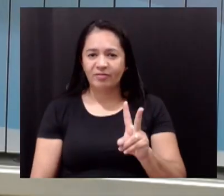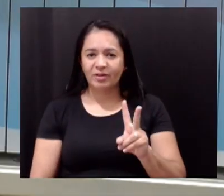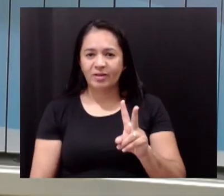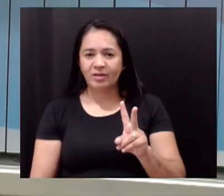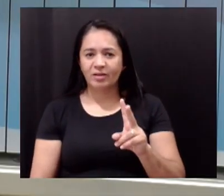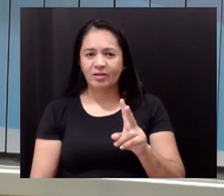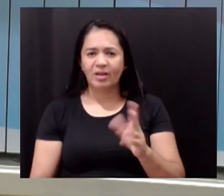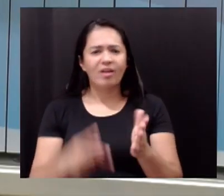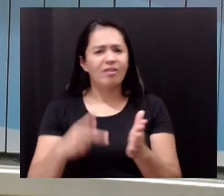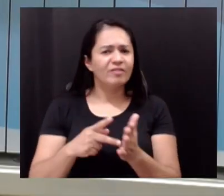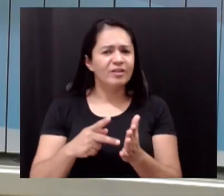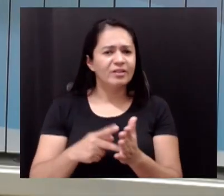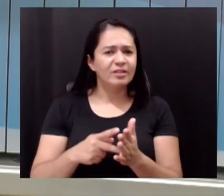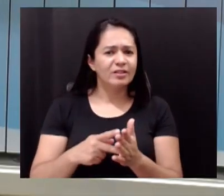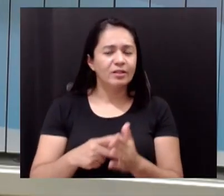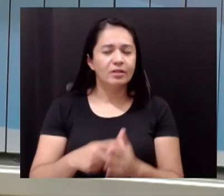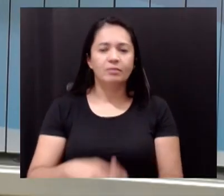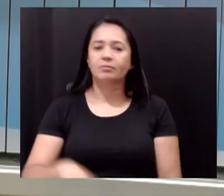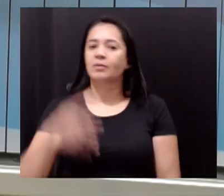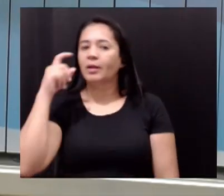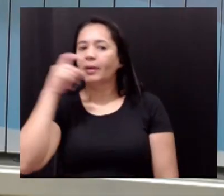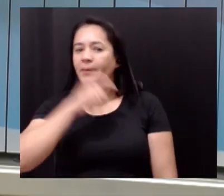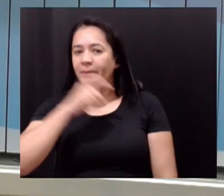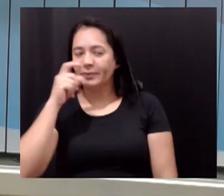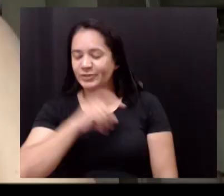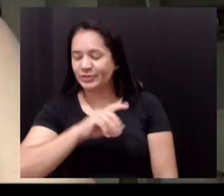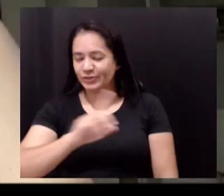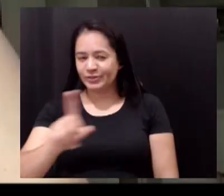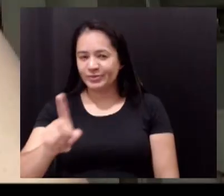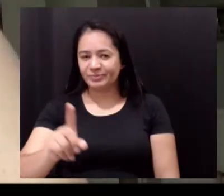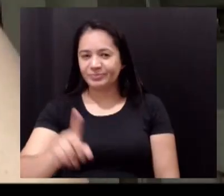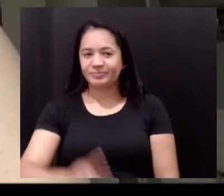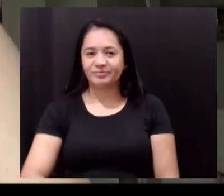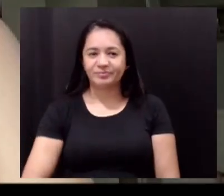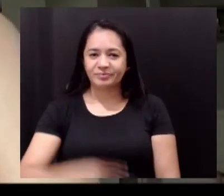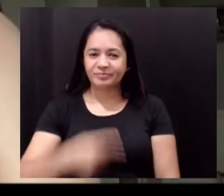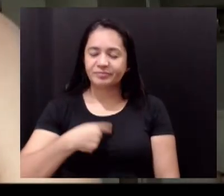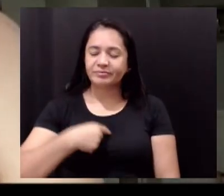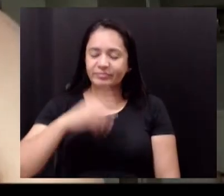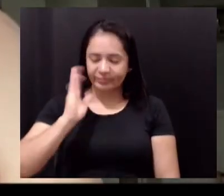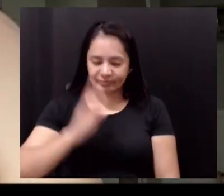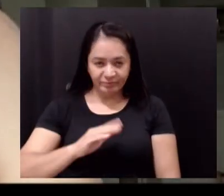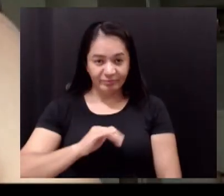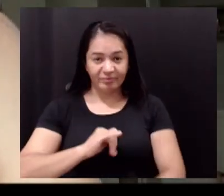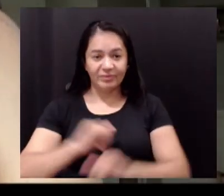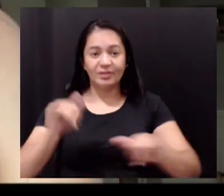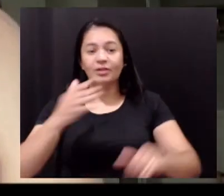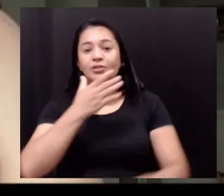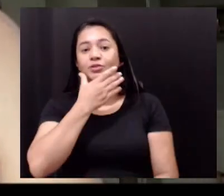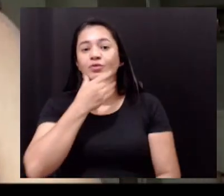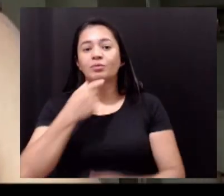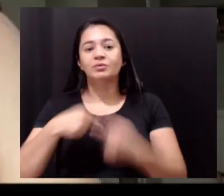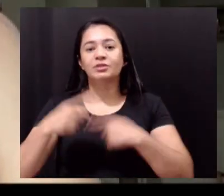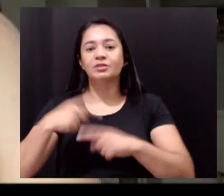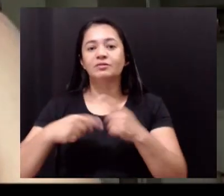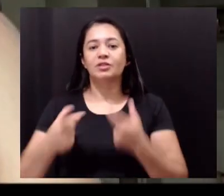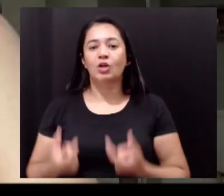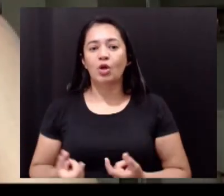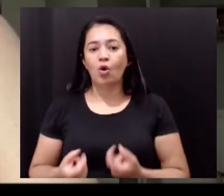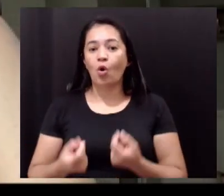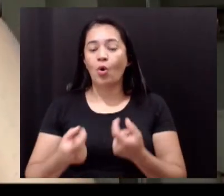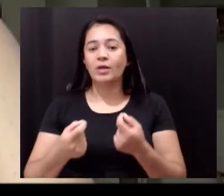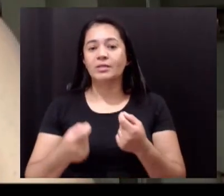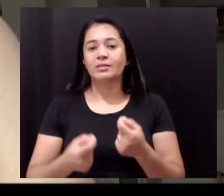Esse é um mito muito frequente. Como eu comentei, o HPV no homem desenvolve o câncer de pênis. E o homem,